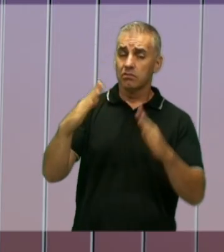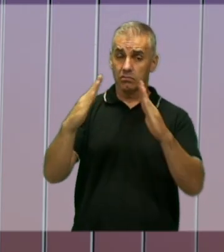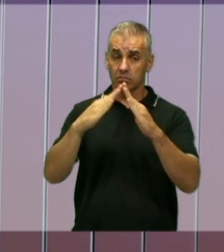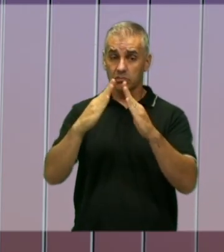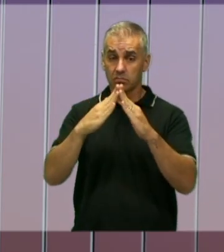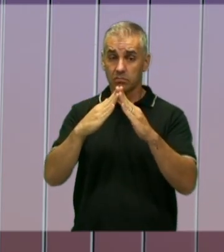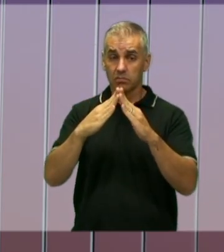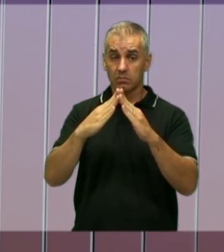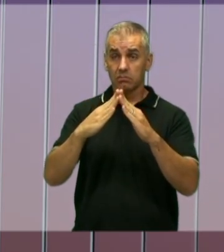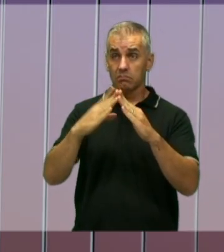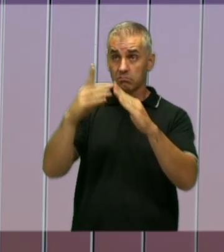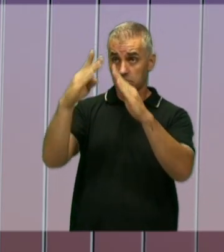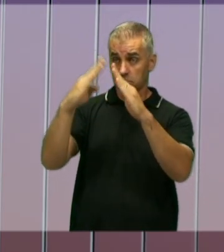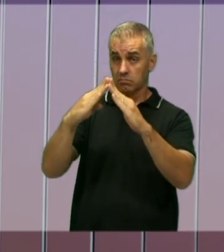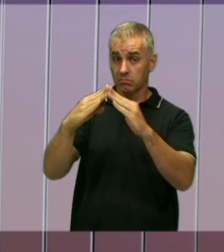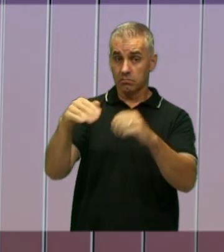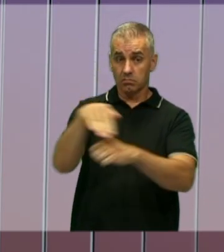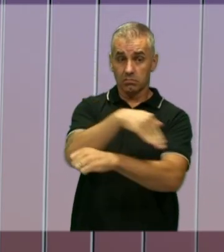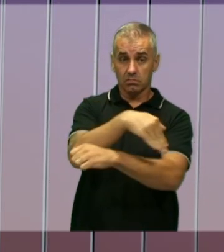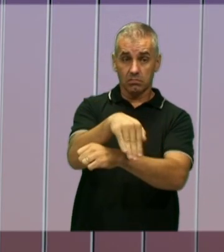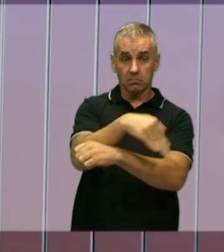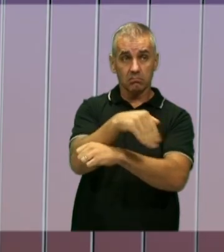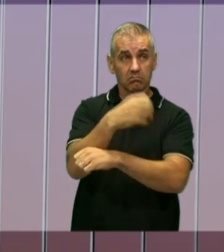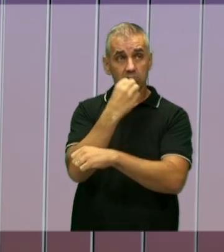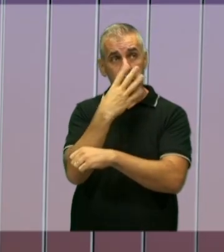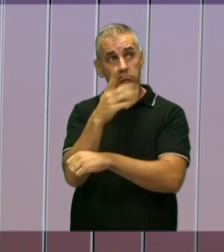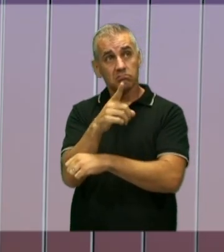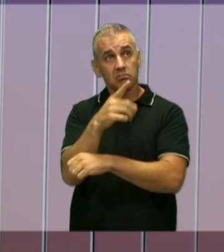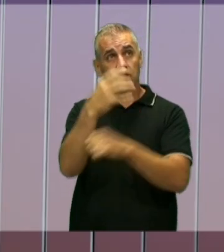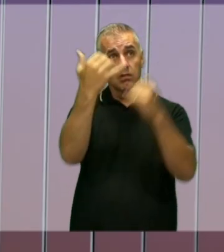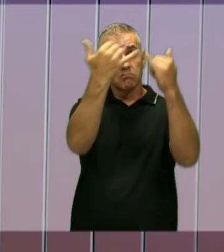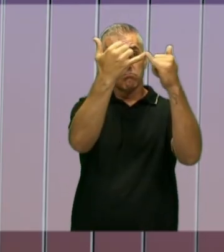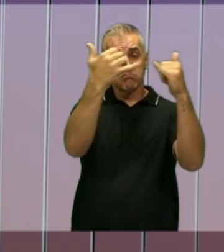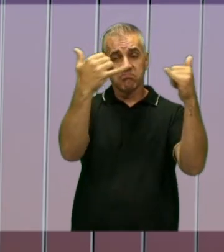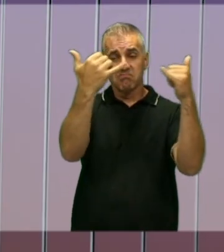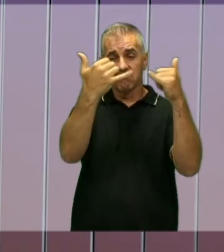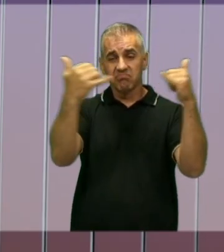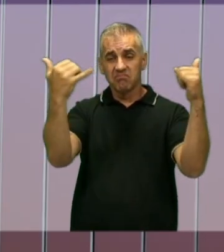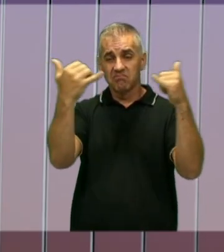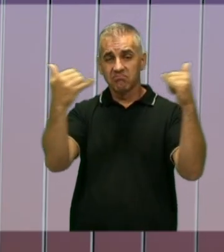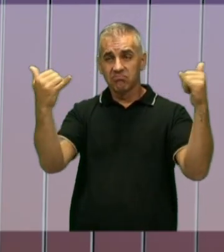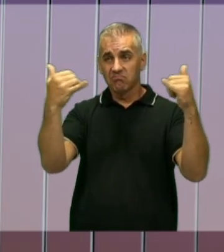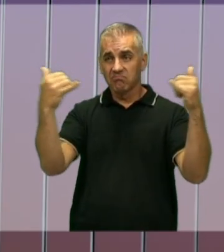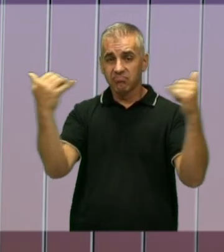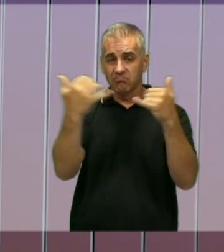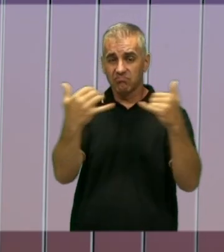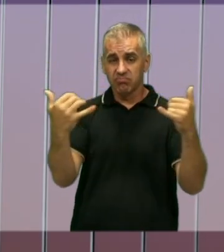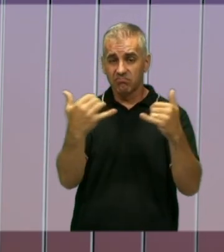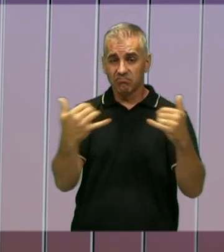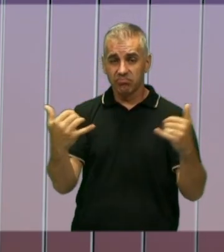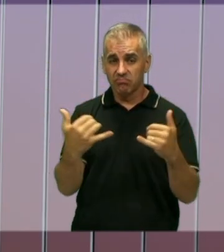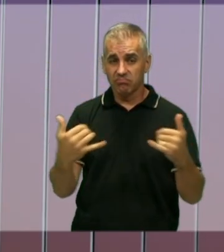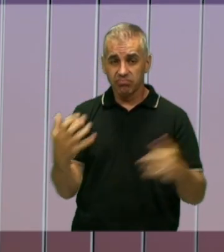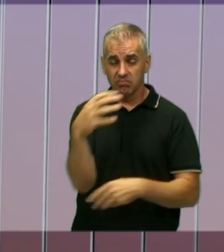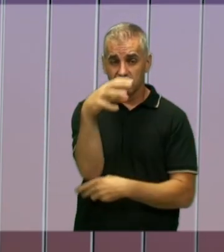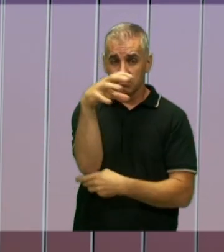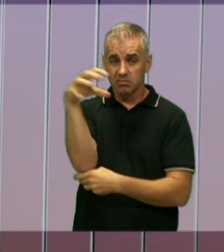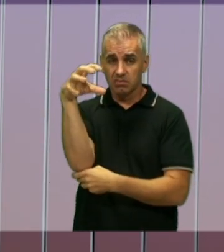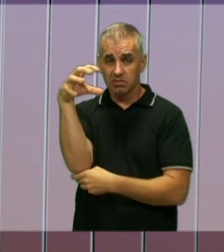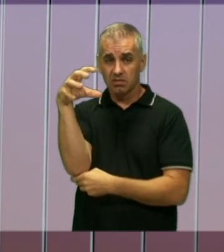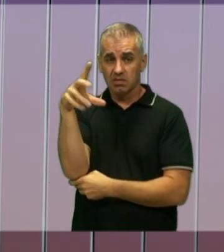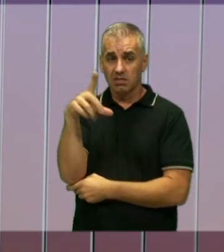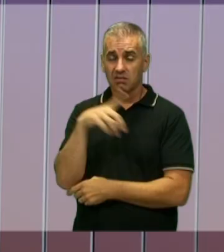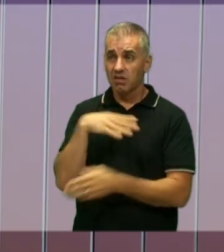né, em determinada rua, que até a rua é boa, mas a fiação é tão espessa, é tão grande, né, que passa na frente da casa, que ela acaba